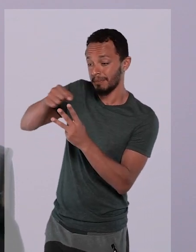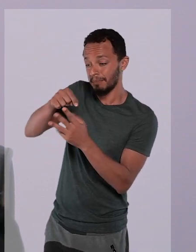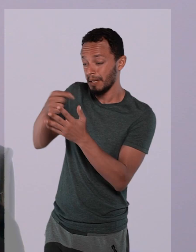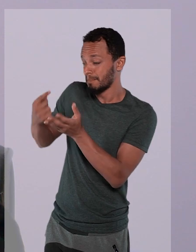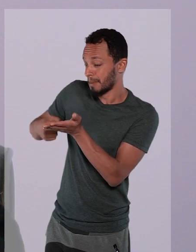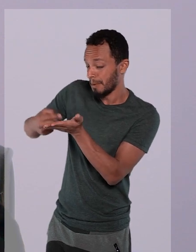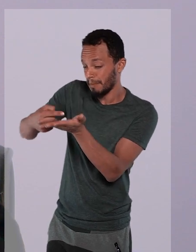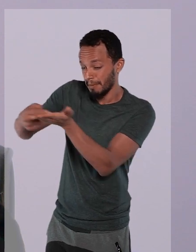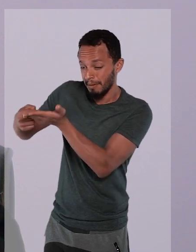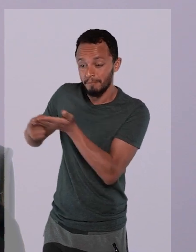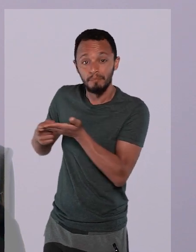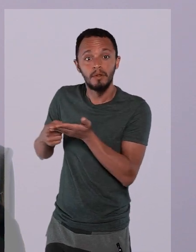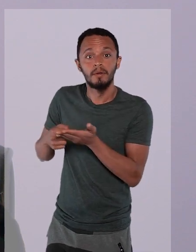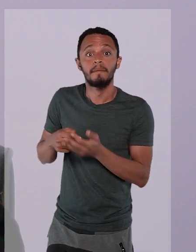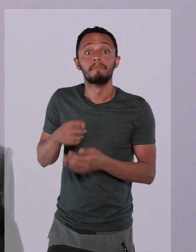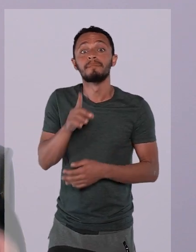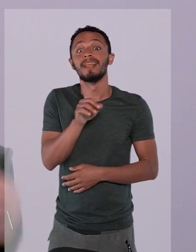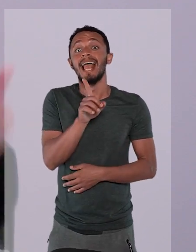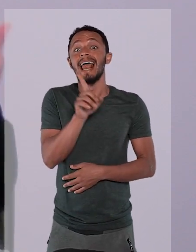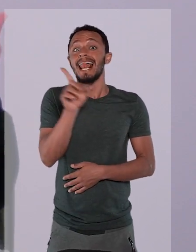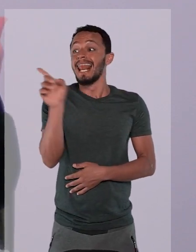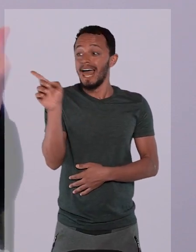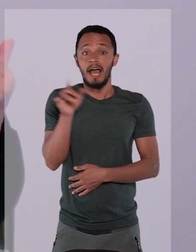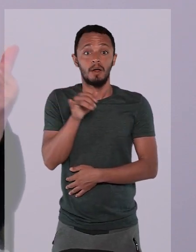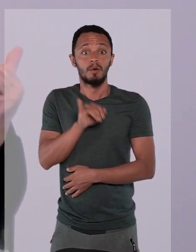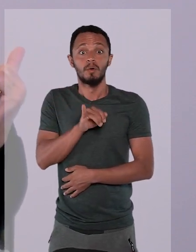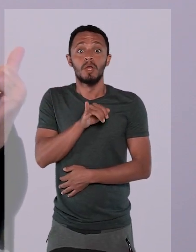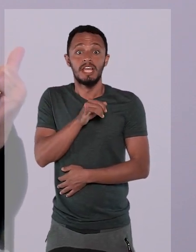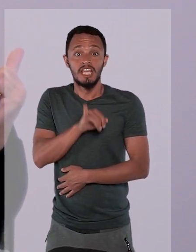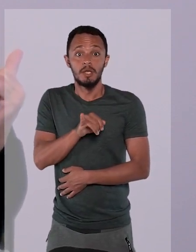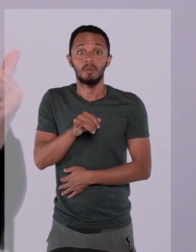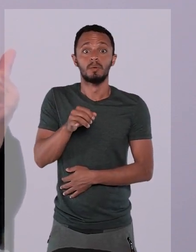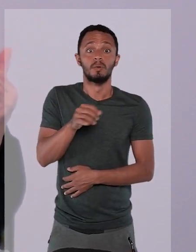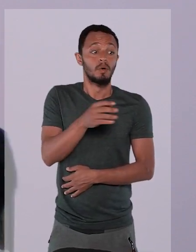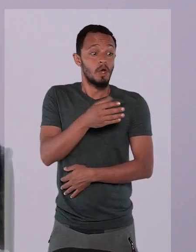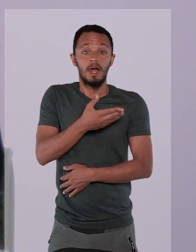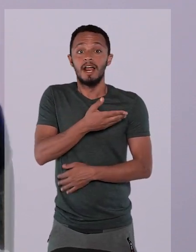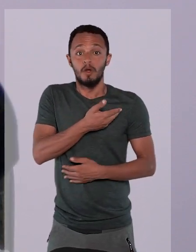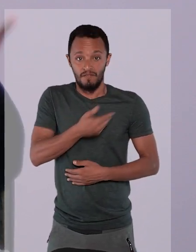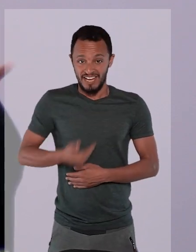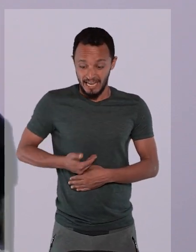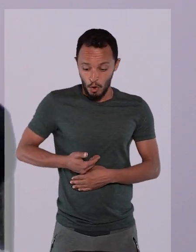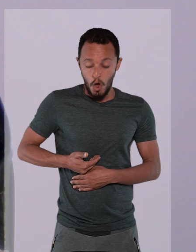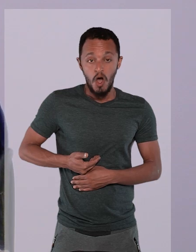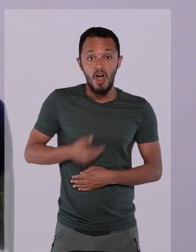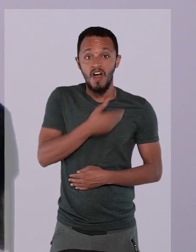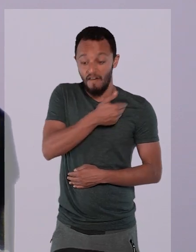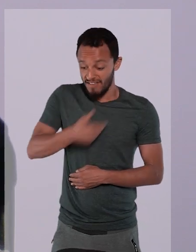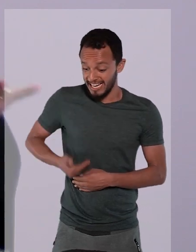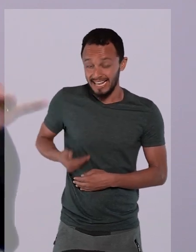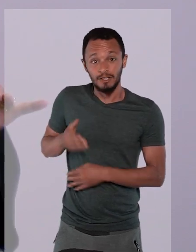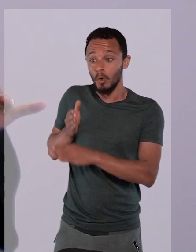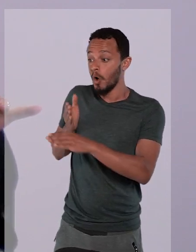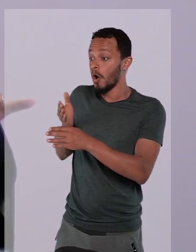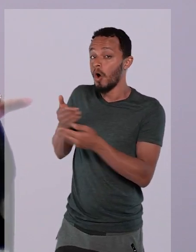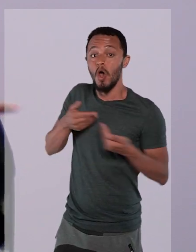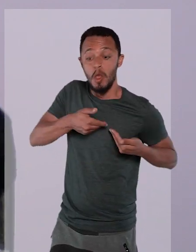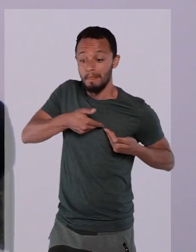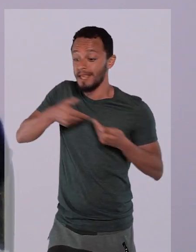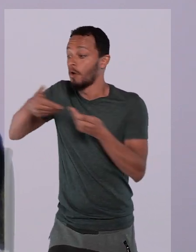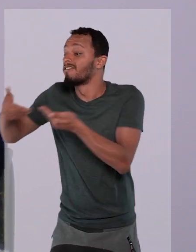governador nunca nos recebeu, enquanto que o governador Dória, em São Paulo, né, em que pese qualquer discordância que alguém possa